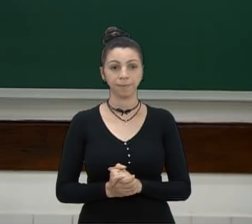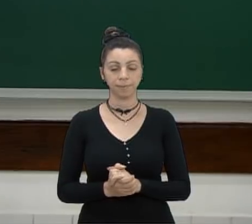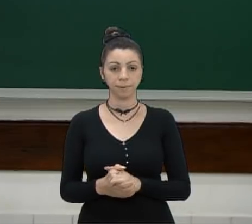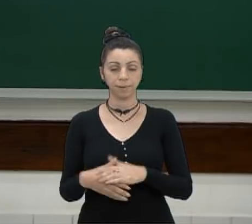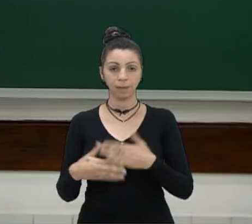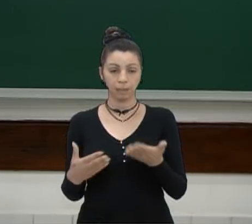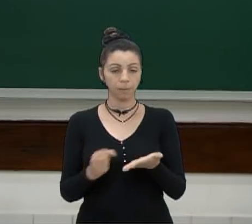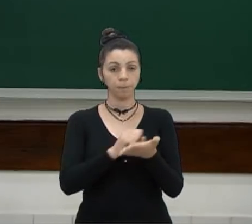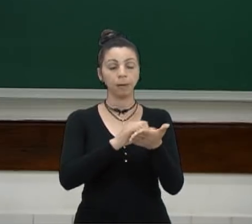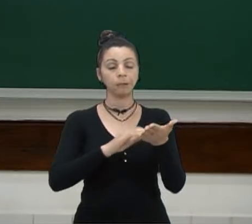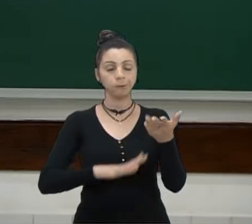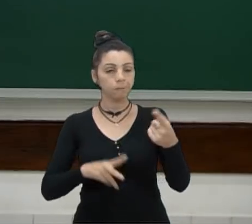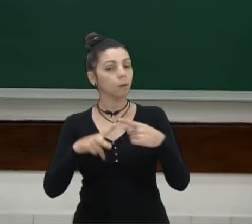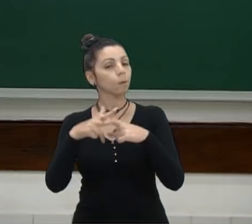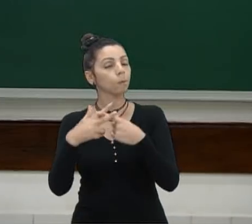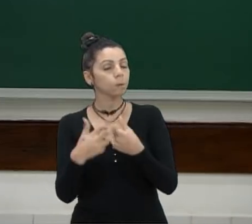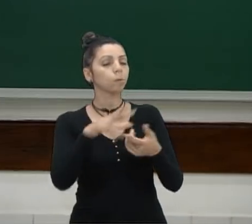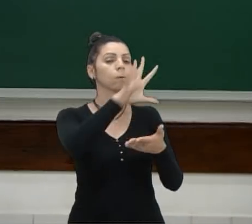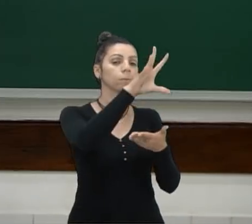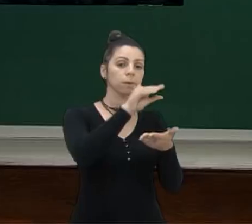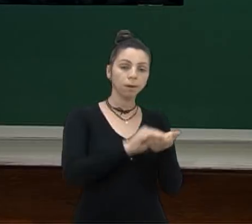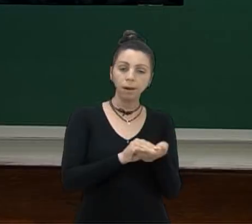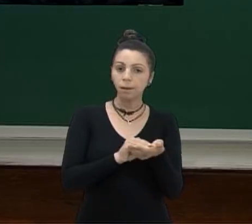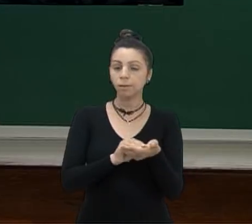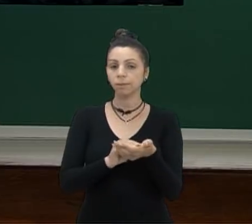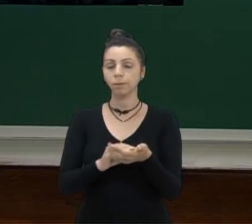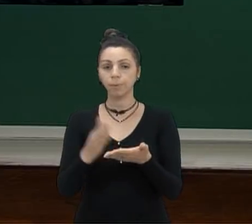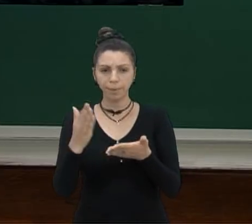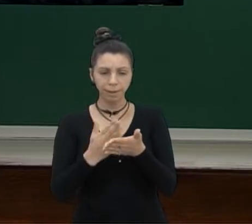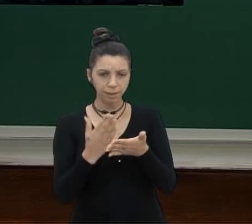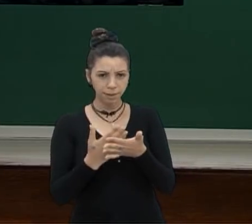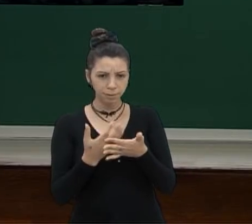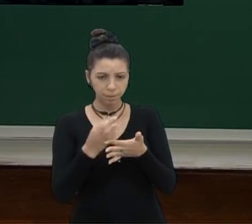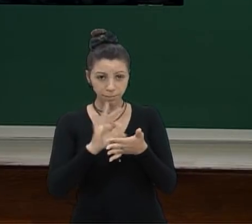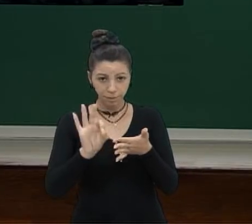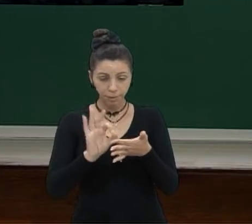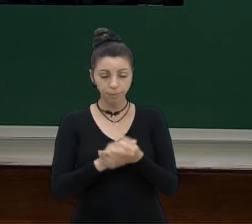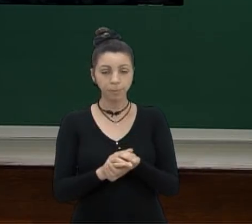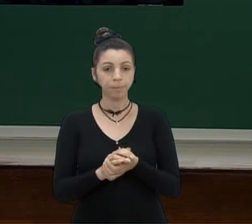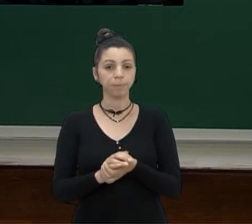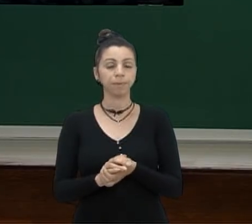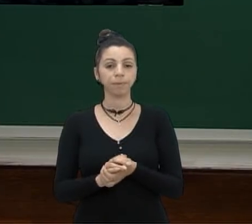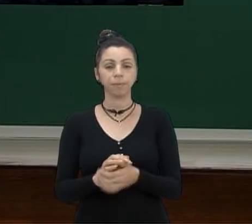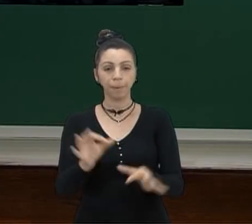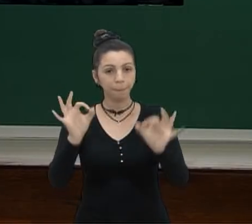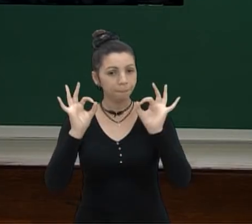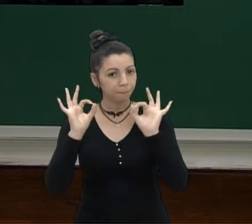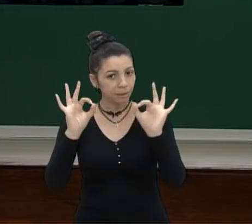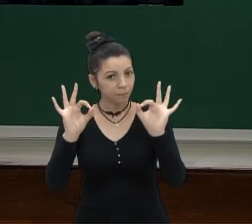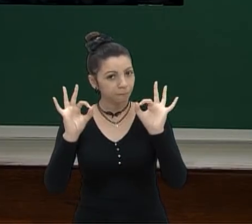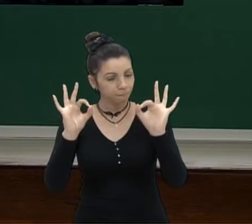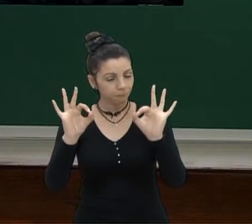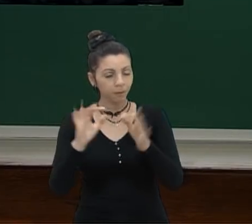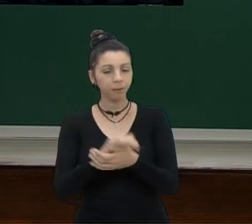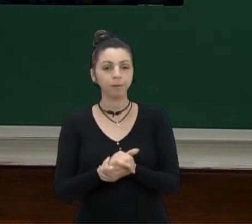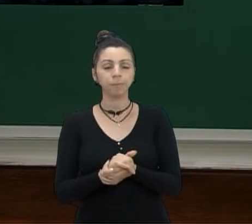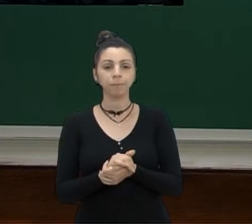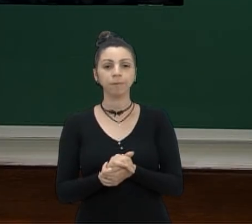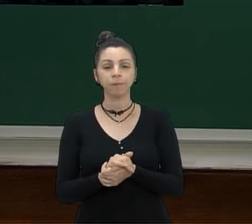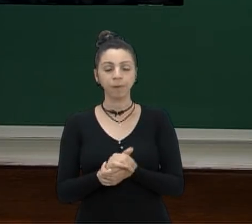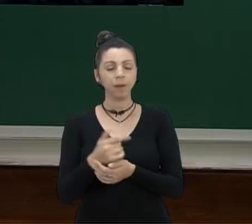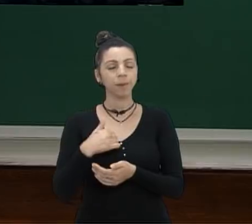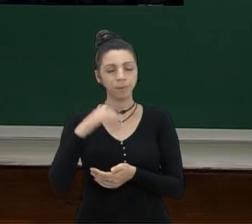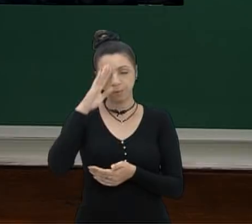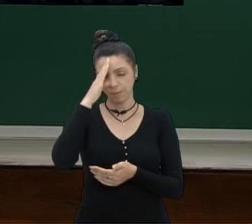Exercícios corrigidos, copiados, o caderno tem ordem? Ótimo! Eu sei que vocês são caprichosos, o caderno está todo